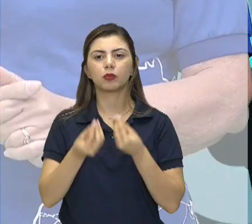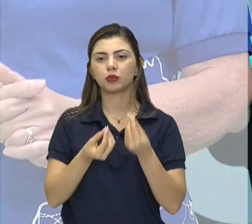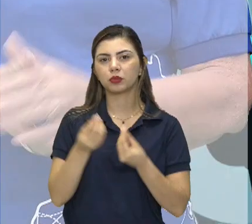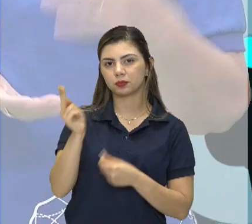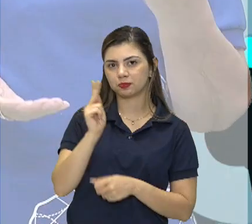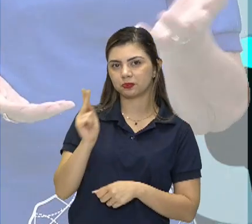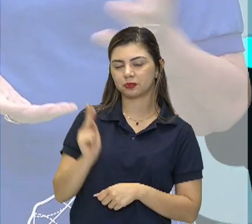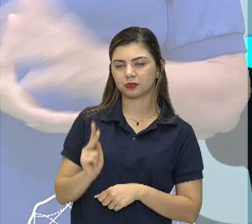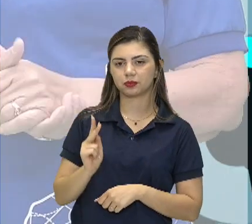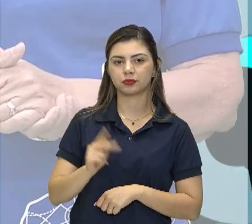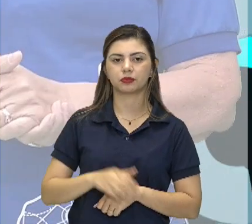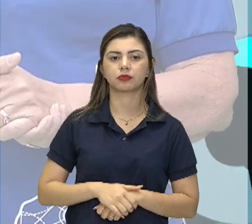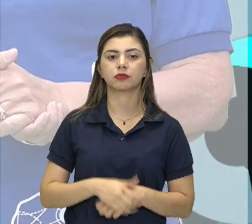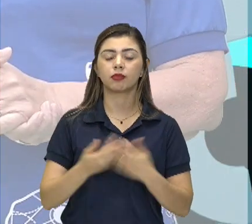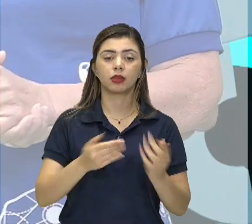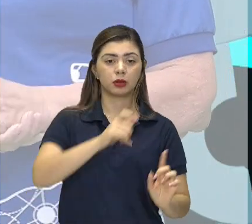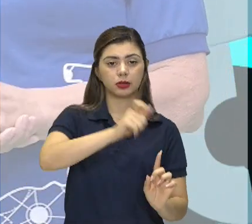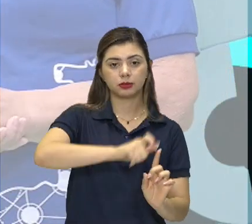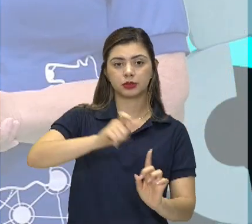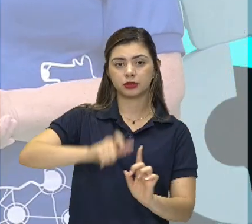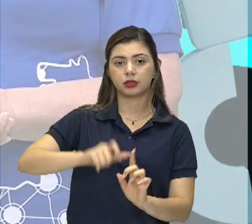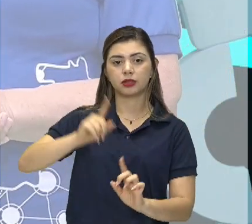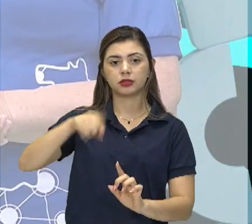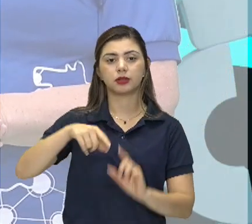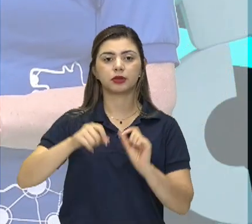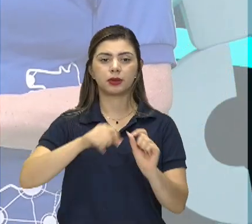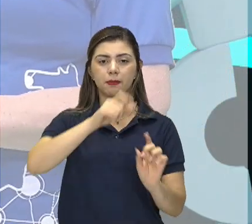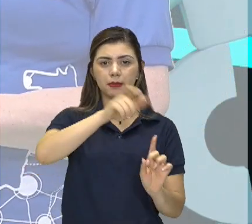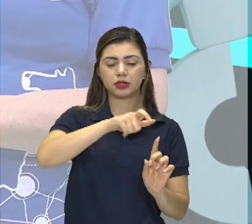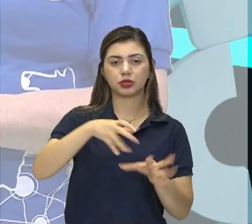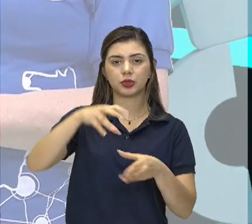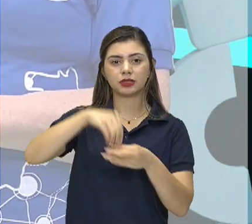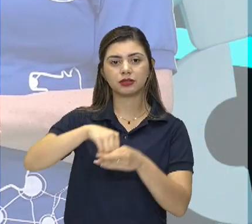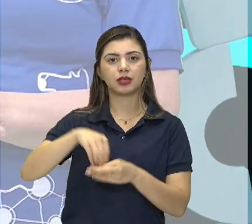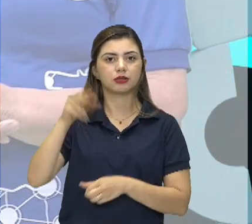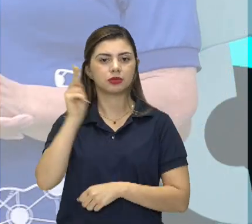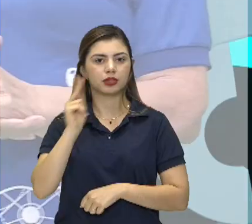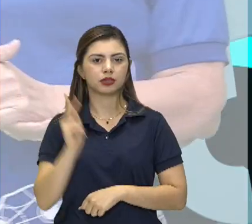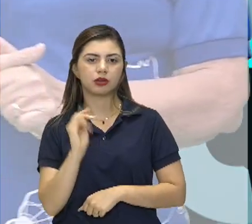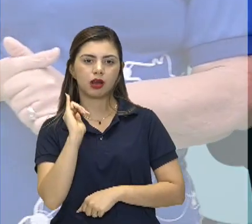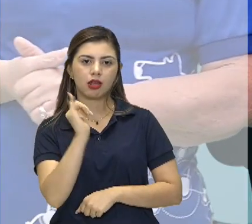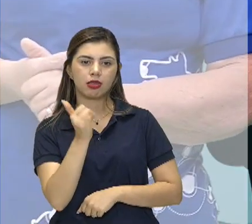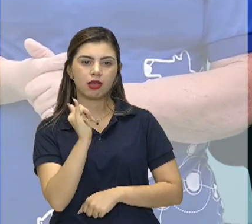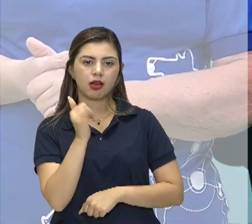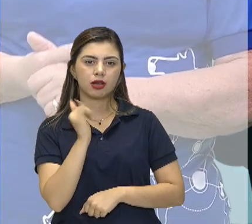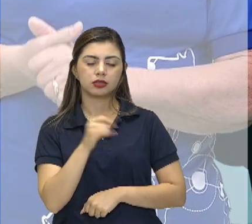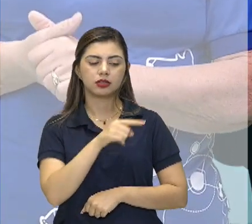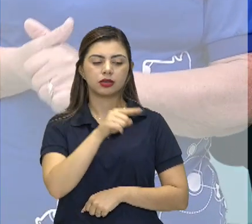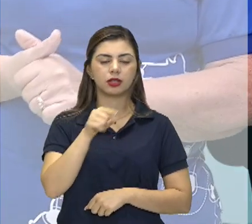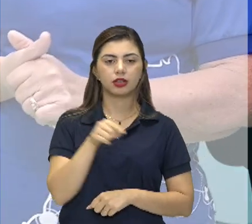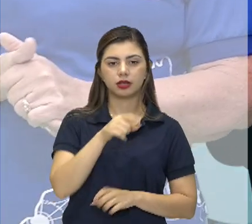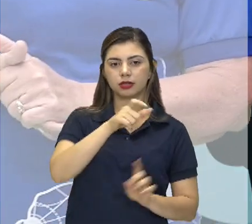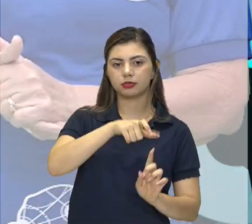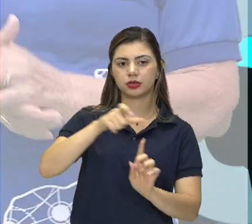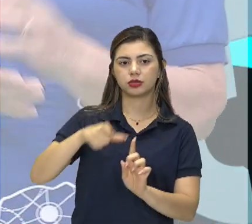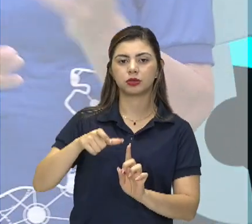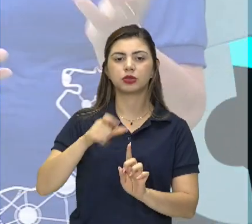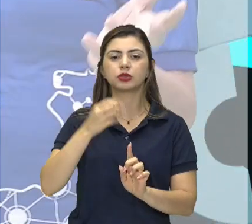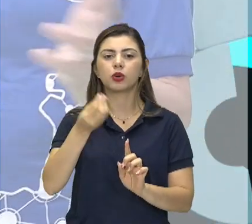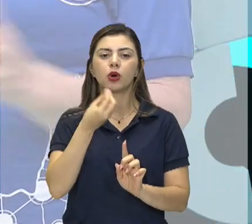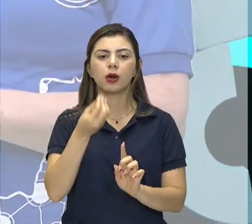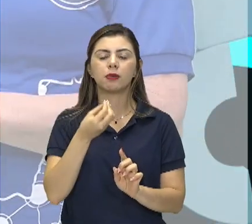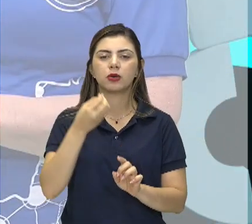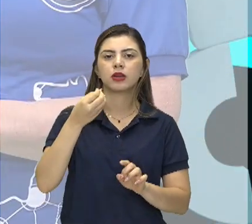né? As personagens são os indivíduos inseridos na narrativa e responsáveis por darem seguimento